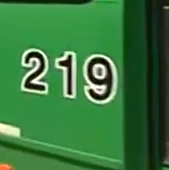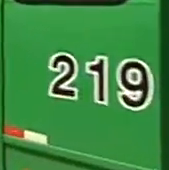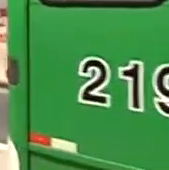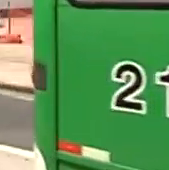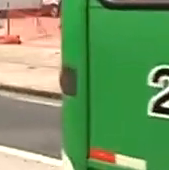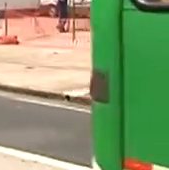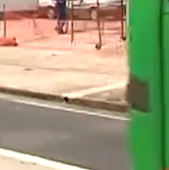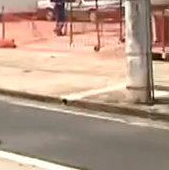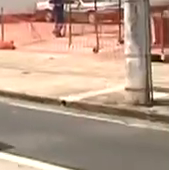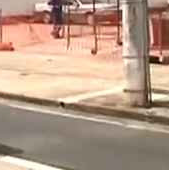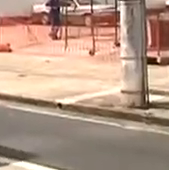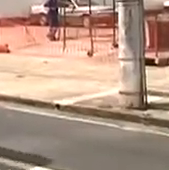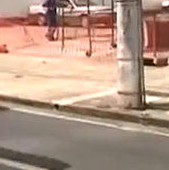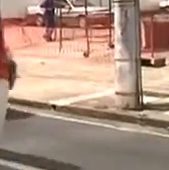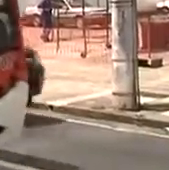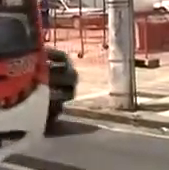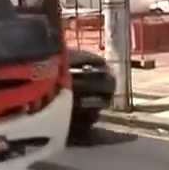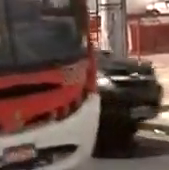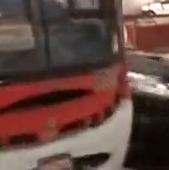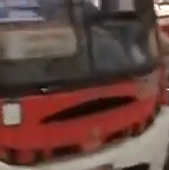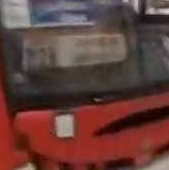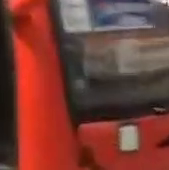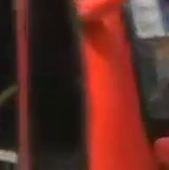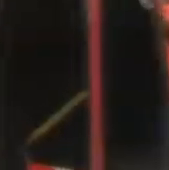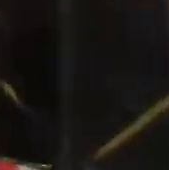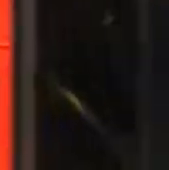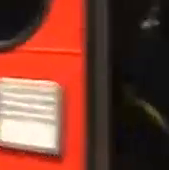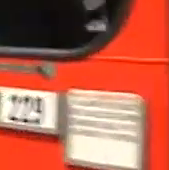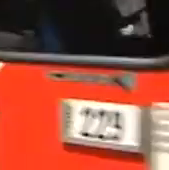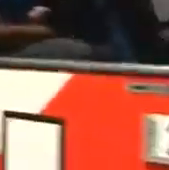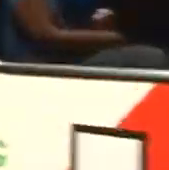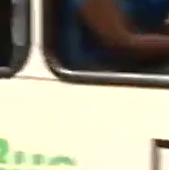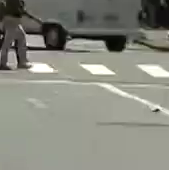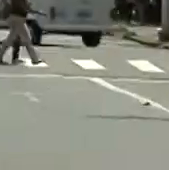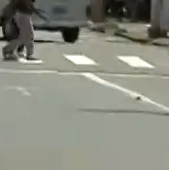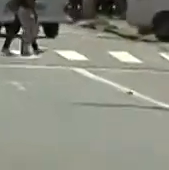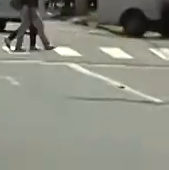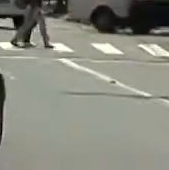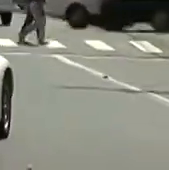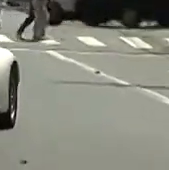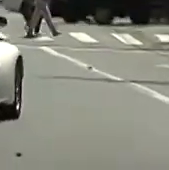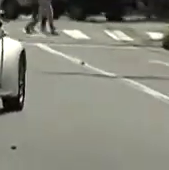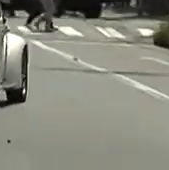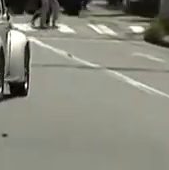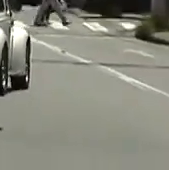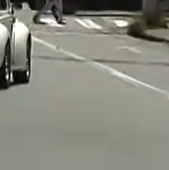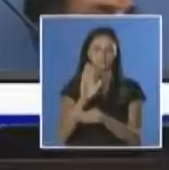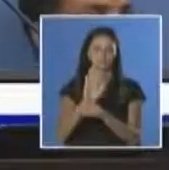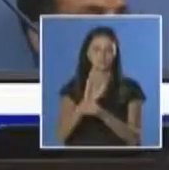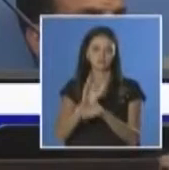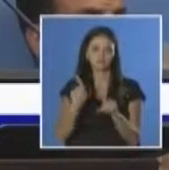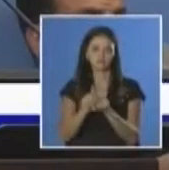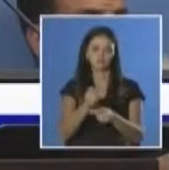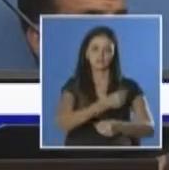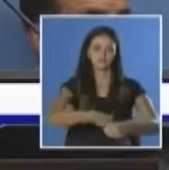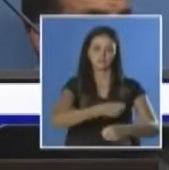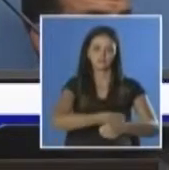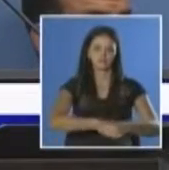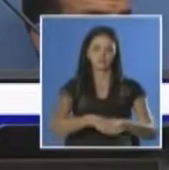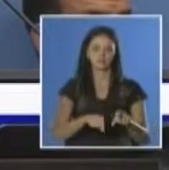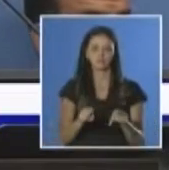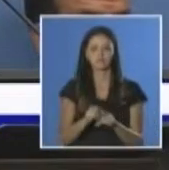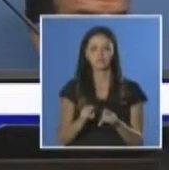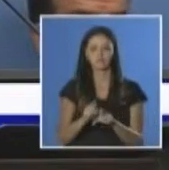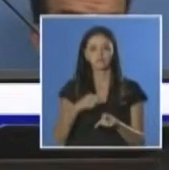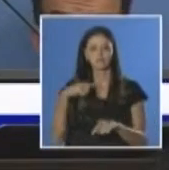Campinas vai ganhar novas tecnologias para fornecer as informações das linhas de ônibus para pessoas com deficiência visual. O prefeito Jonas